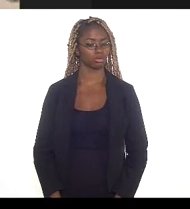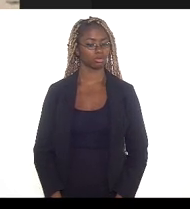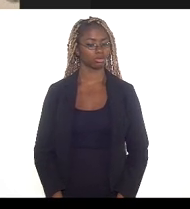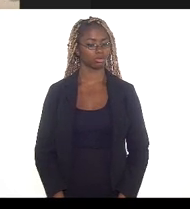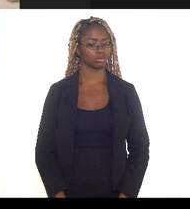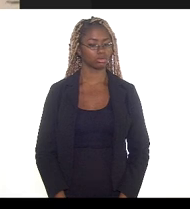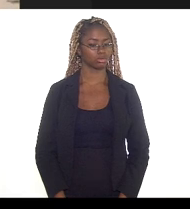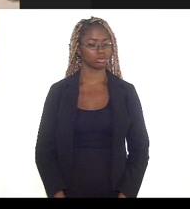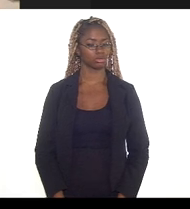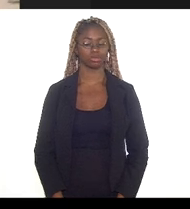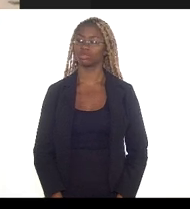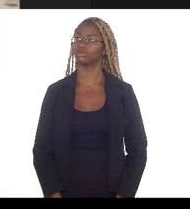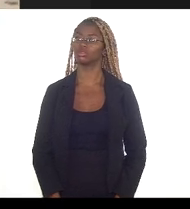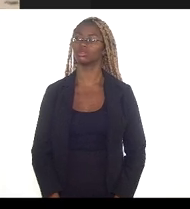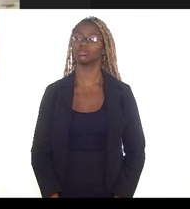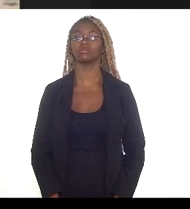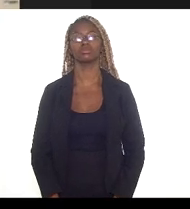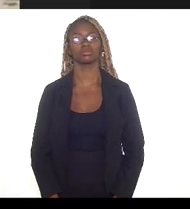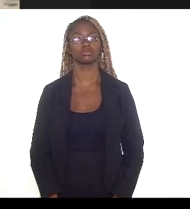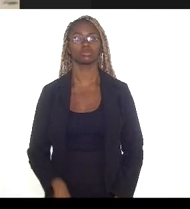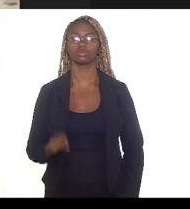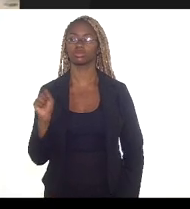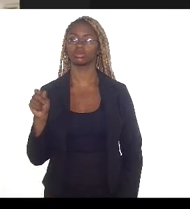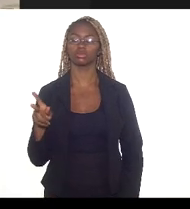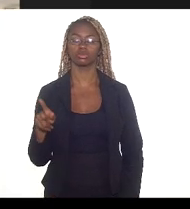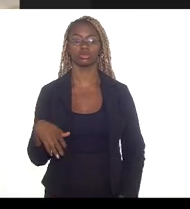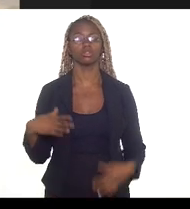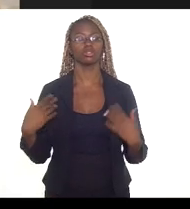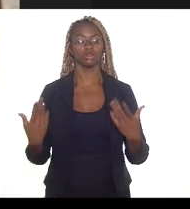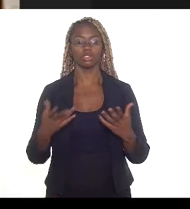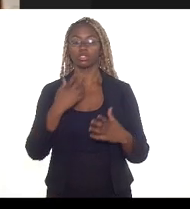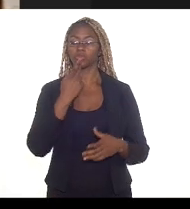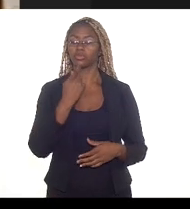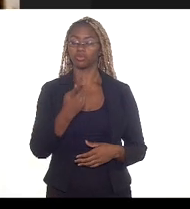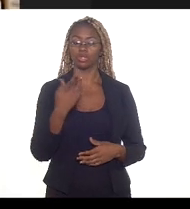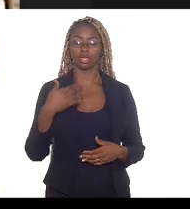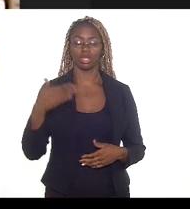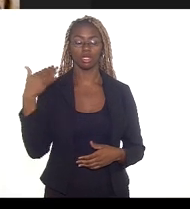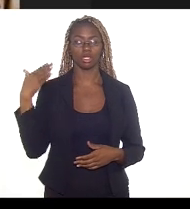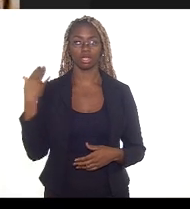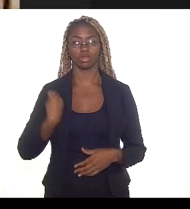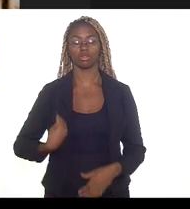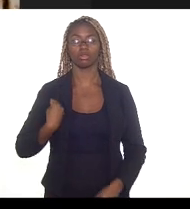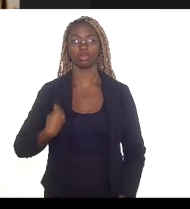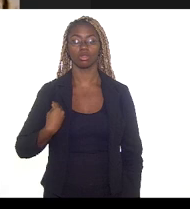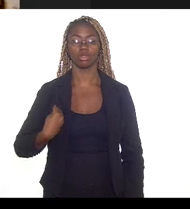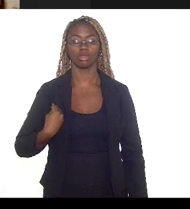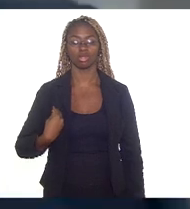rapaz. Tá agora okay. Deu. Eu estava dizendo o seguinte, que hoje eu participei aqui